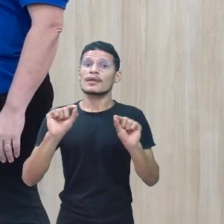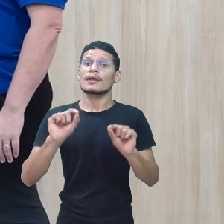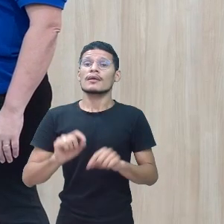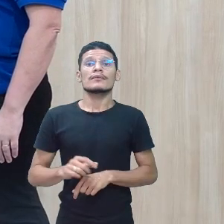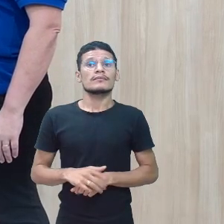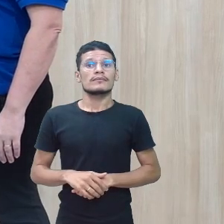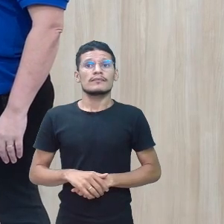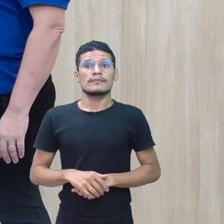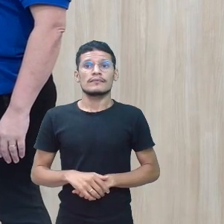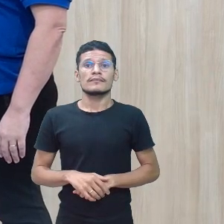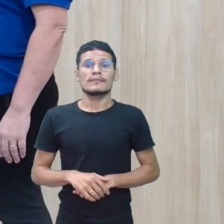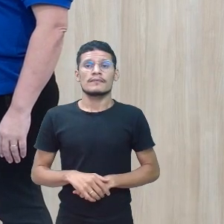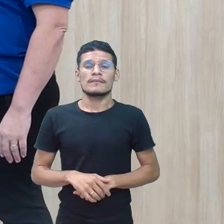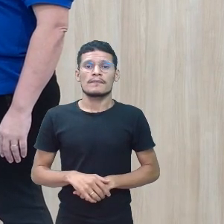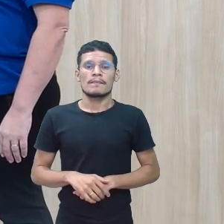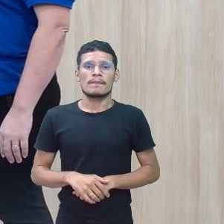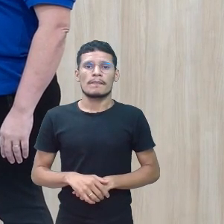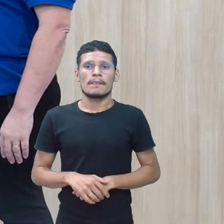lá